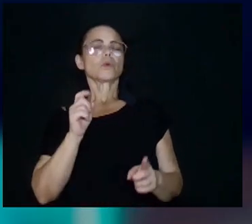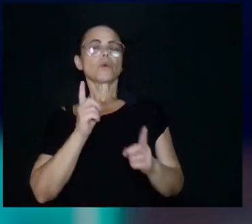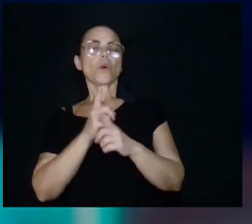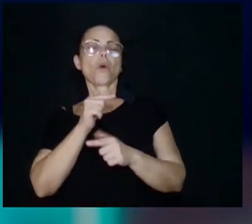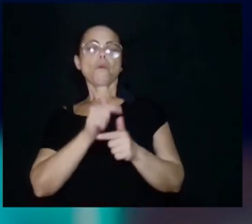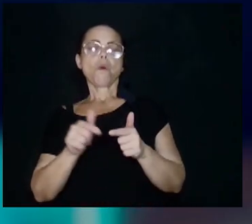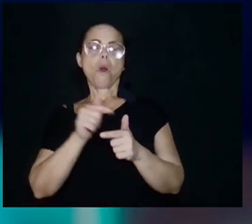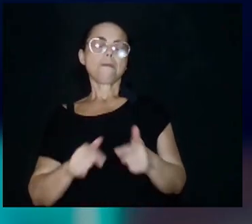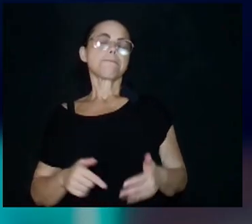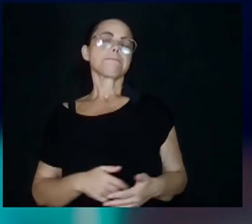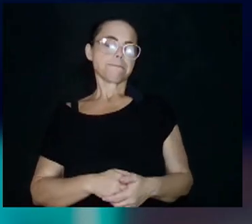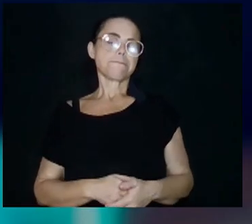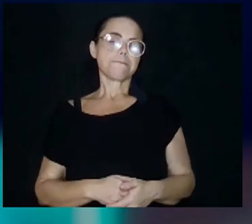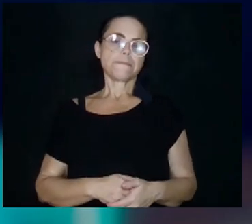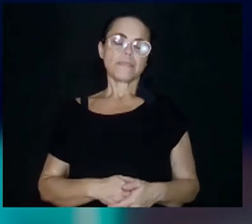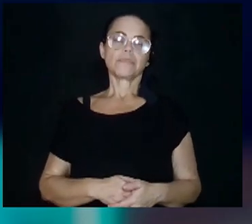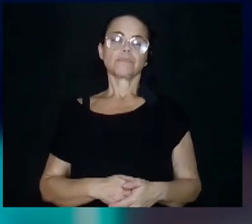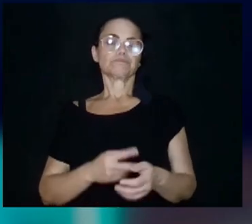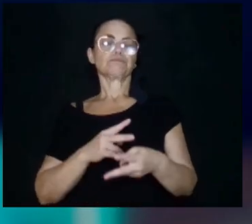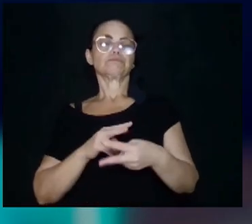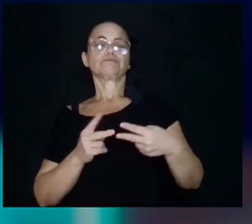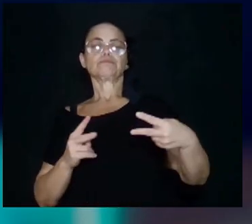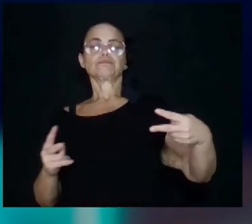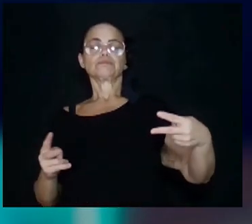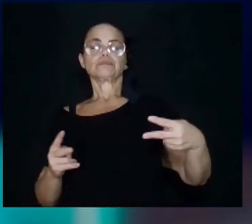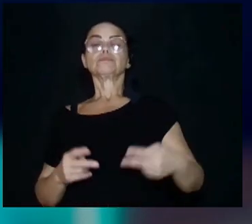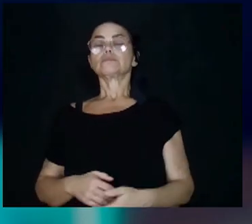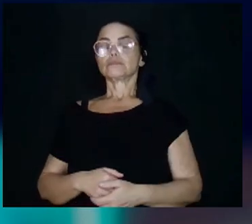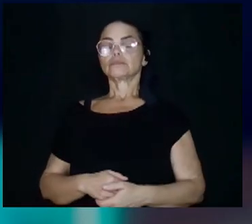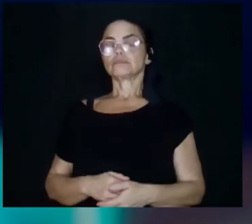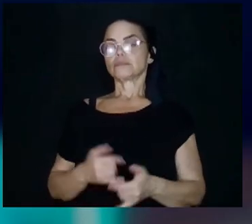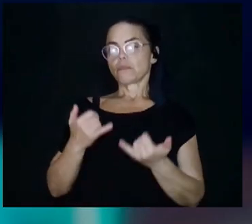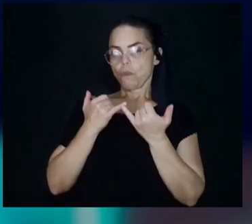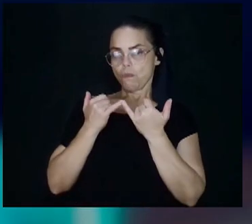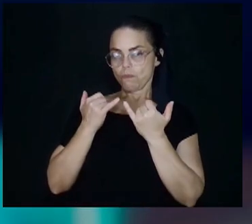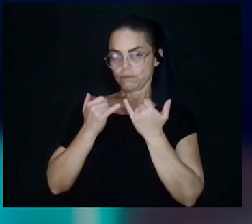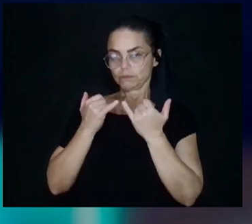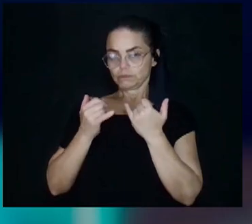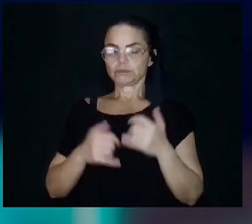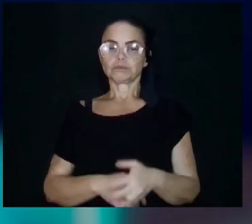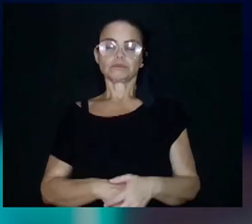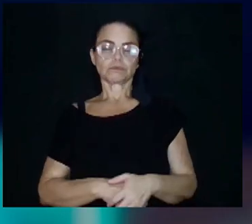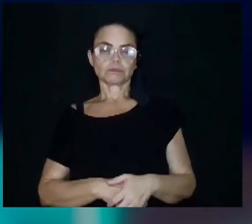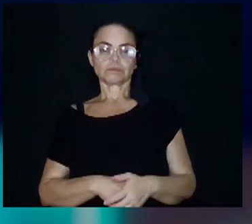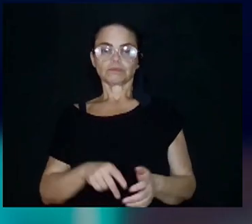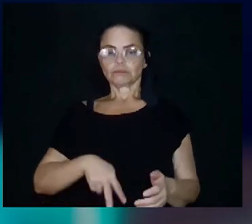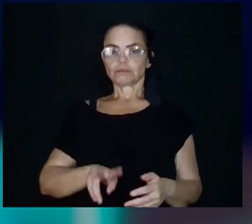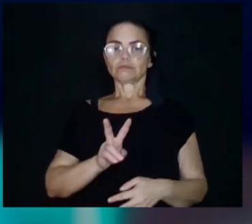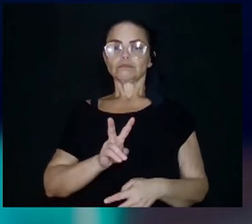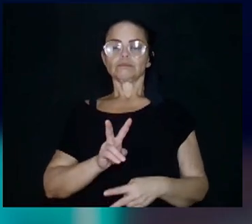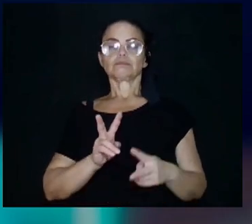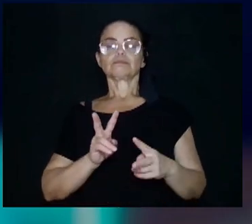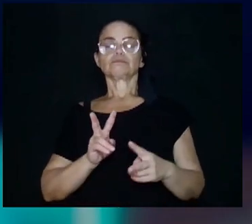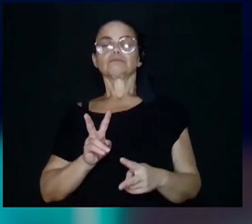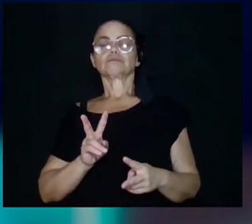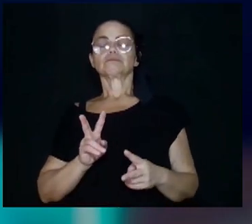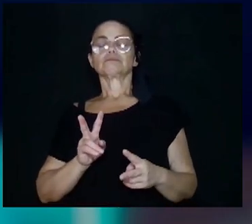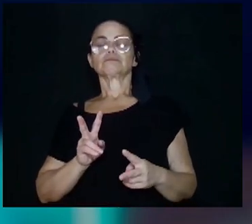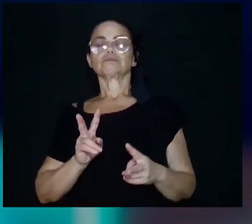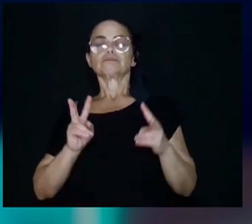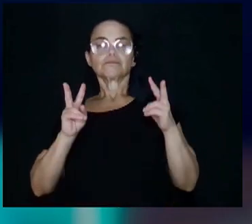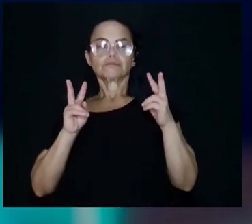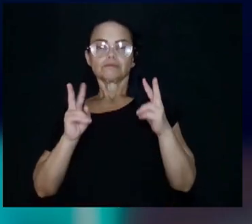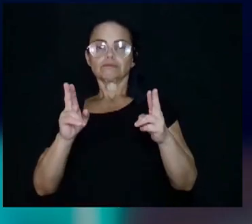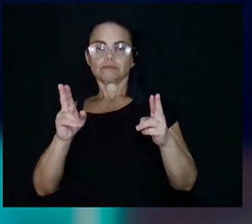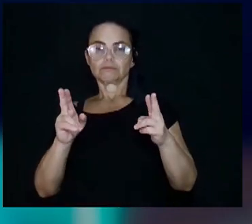a parte genética da gagueira ali, similar, principalmente nos gêmeos idênticos. Então, os gêmeos idênticos, eles realmente